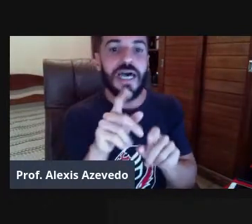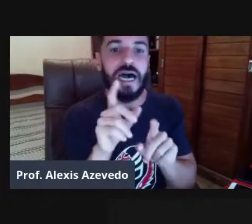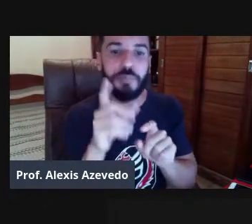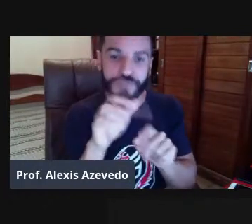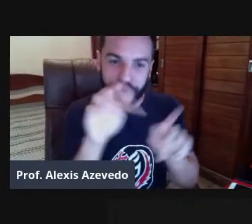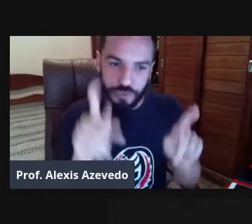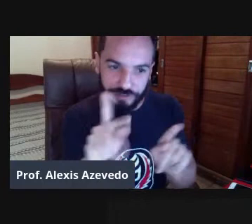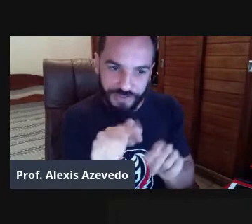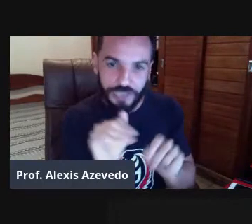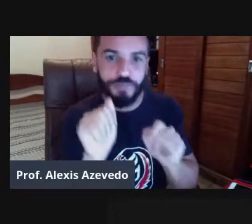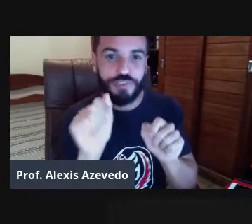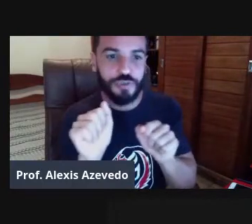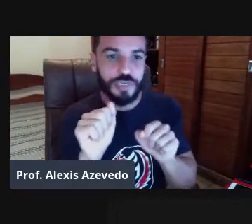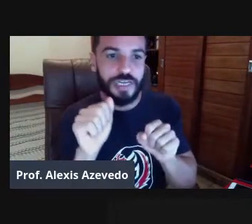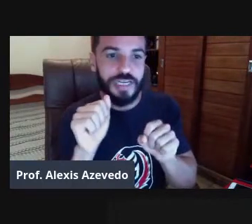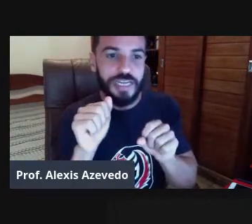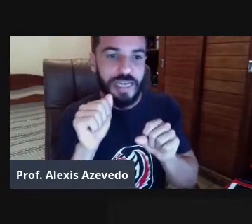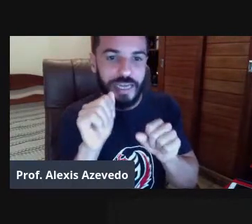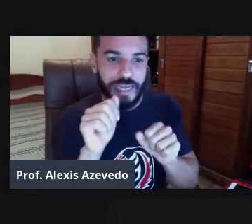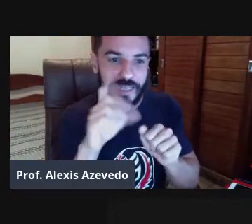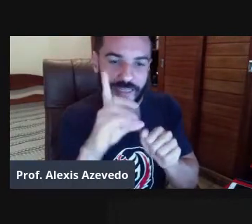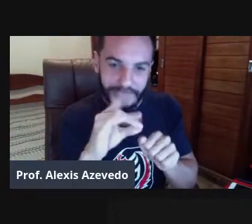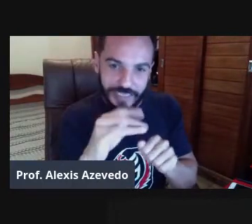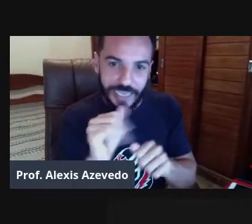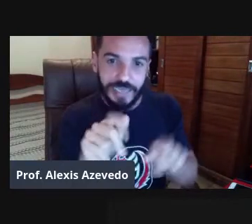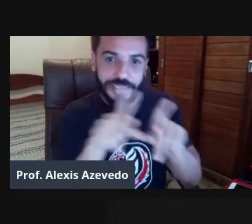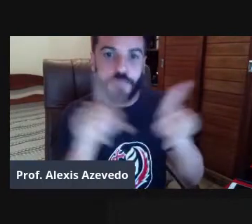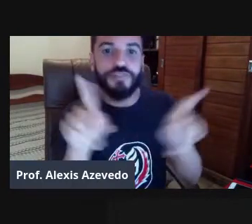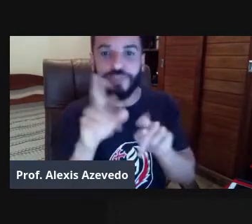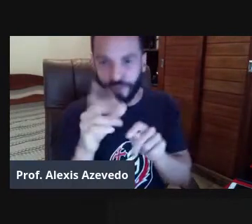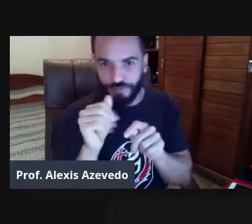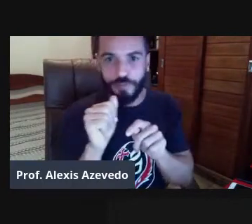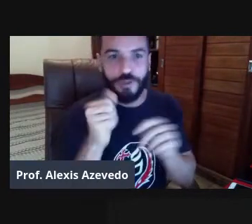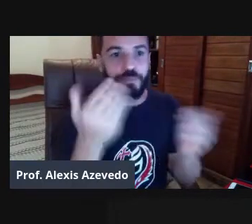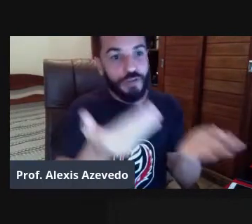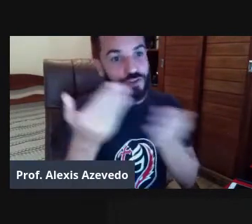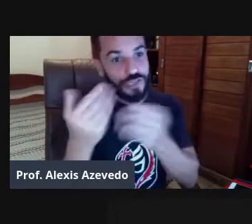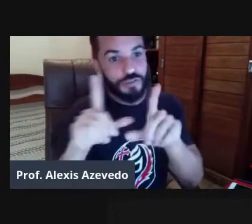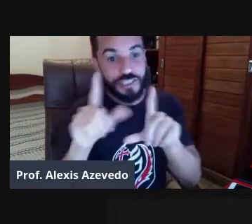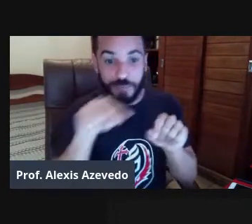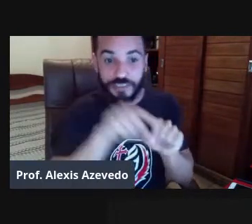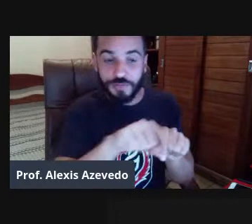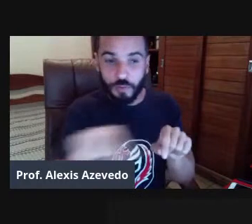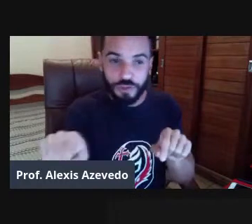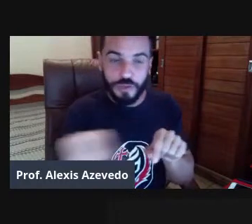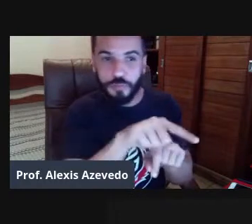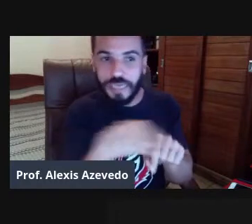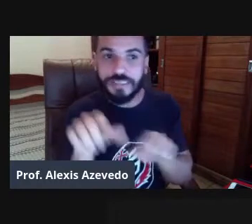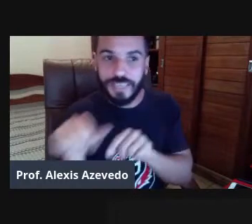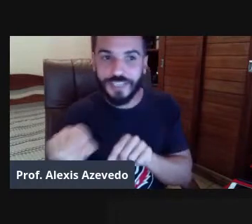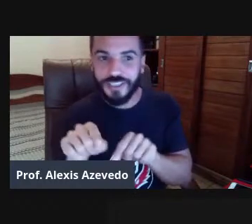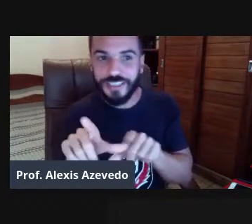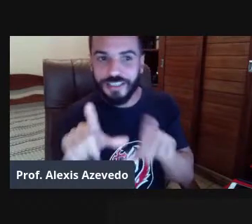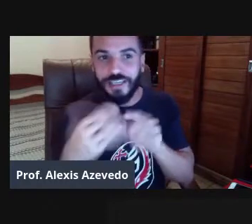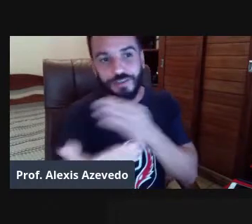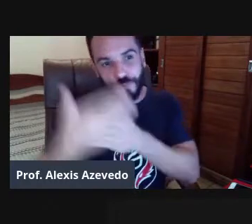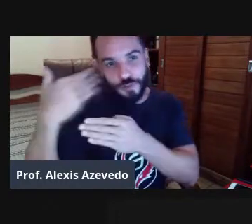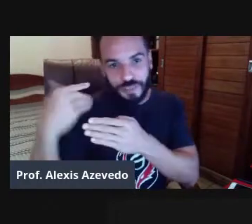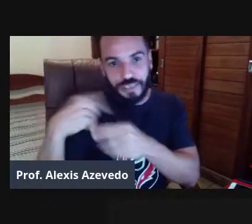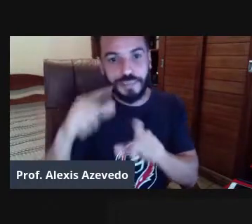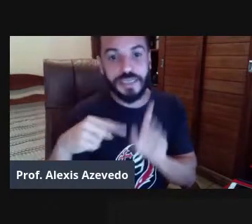licença à professora Fátima, professora... Daniela e a professora Fabíola, eu vou tirar vocês, mas vocês vão continuar no backstage